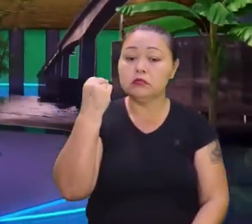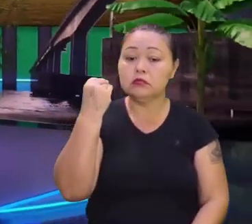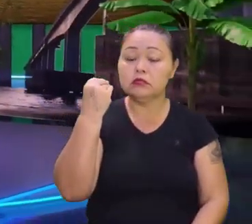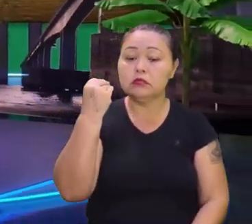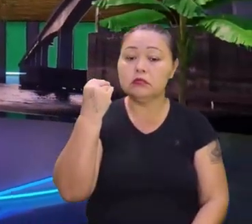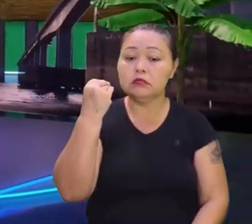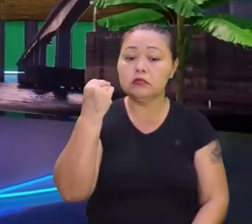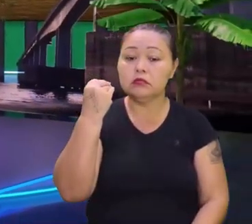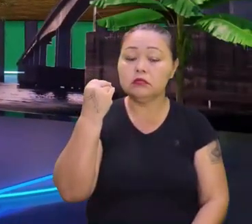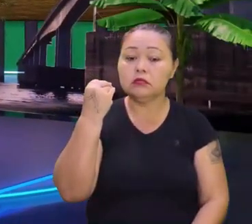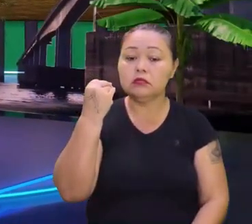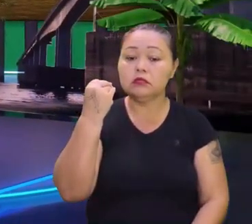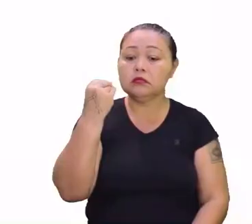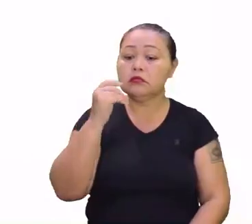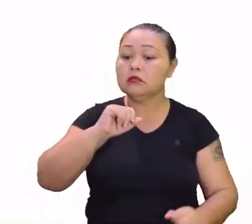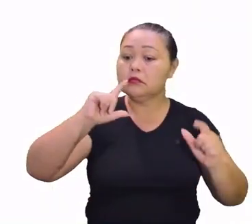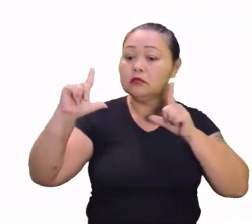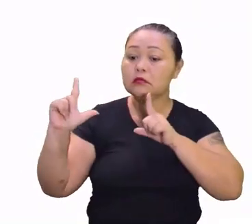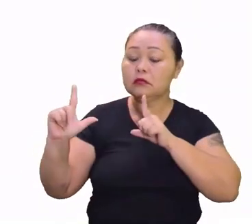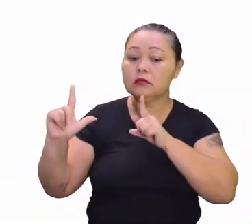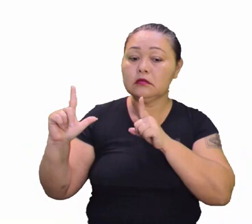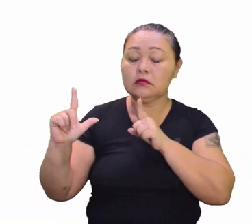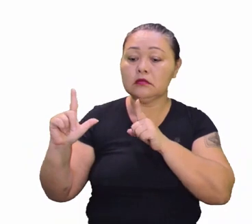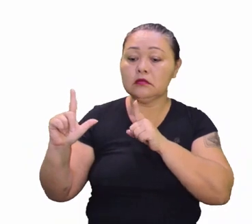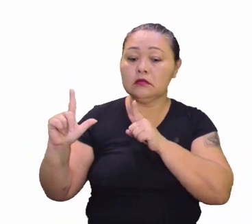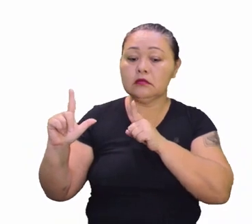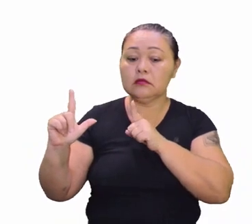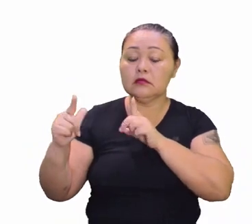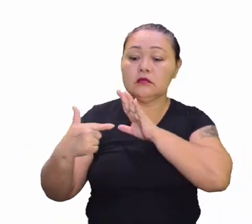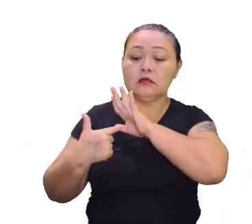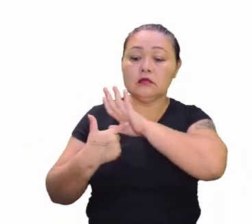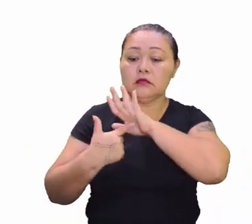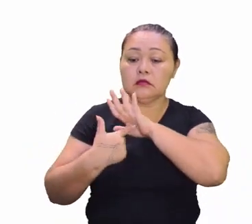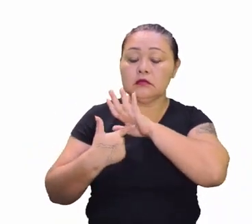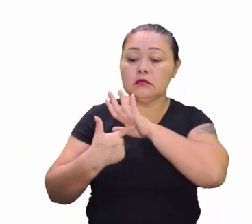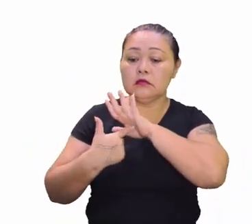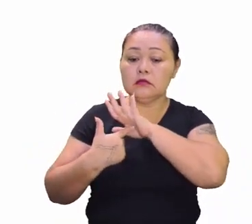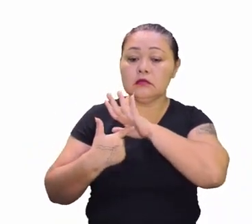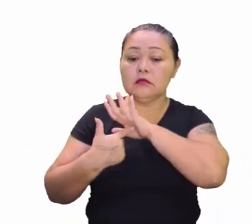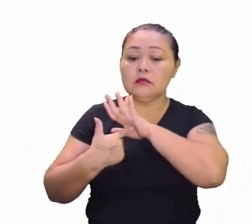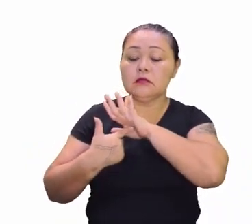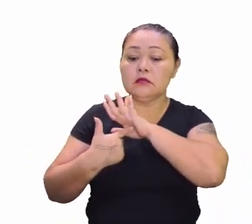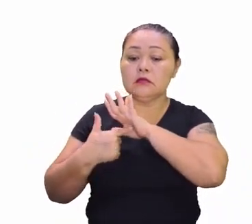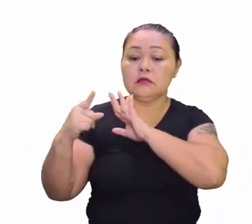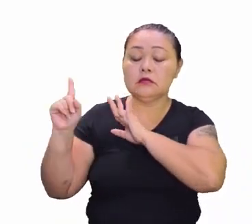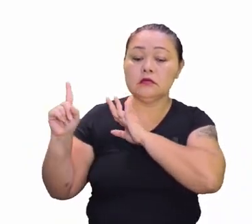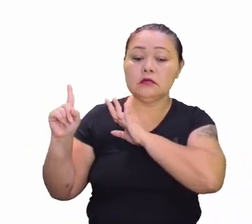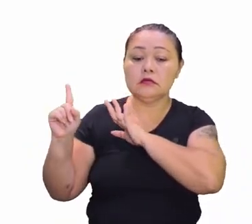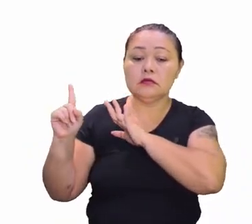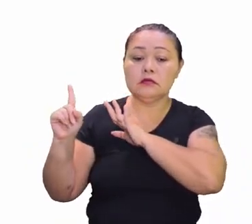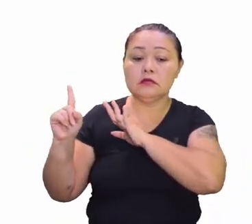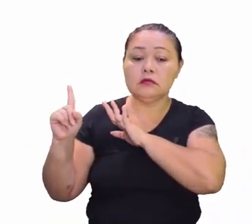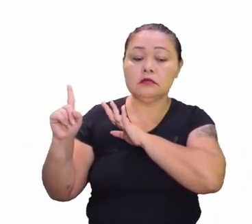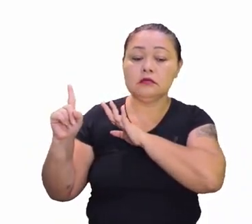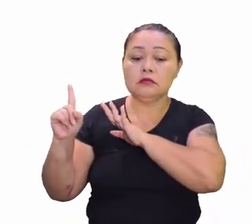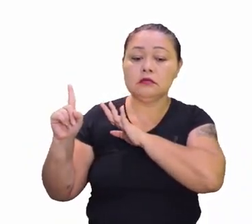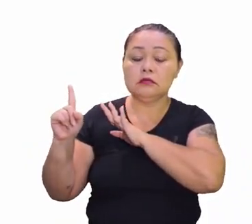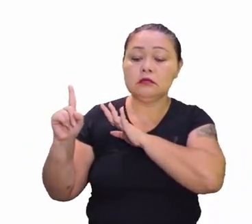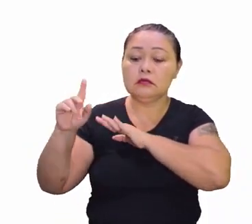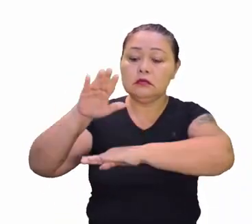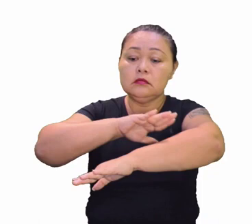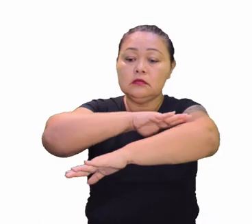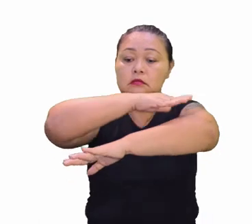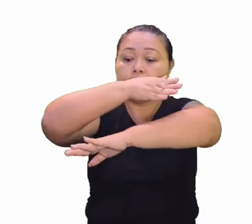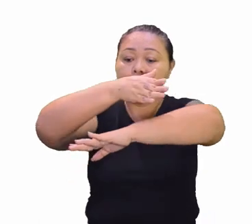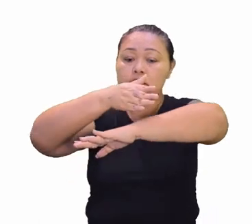minutinho mais lá no quadro, por favor. Eu vou mostrar mais uma coisa que eu não canso de falar, Rogério, que aqui, ó, agora vamos falar de